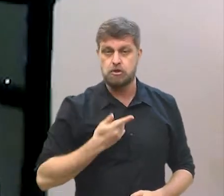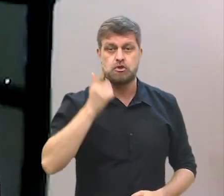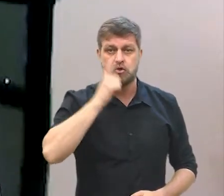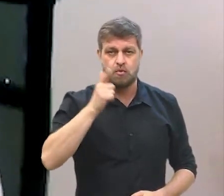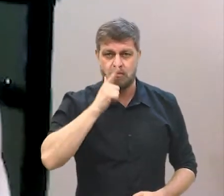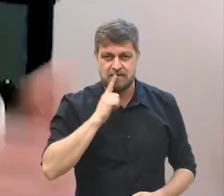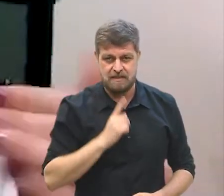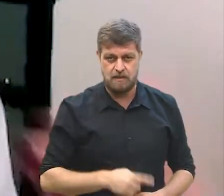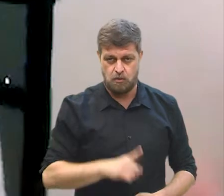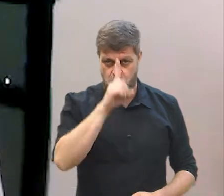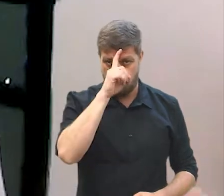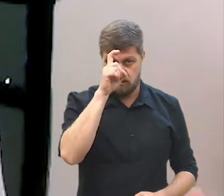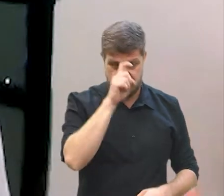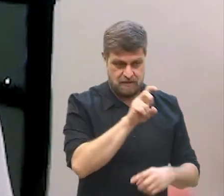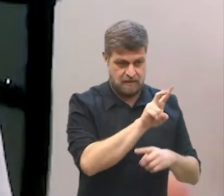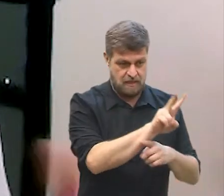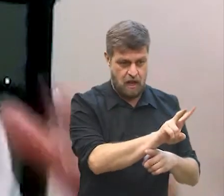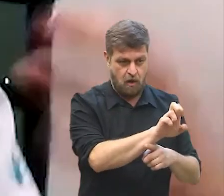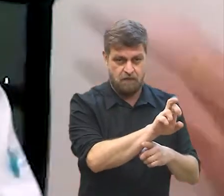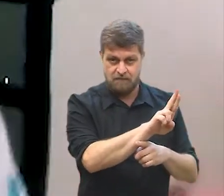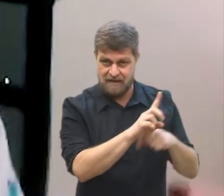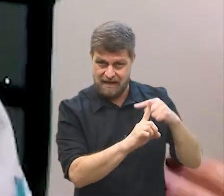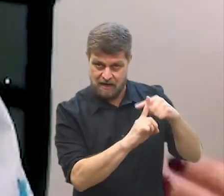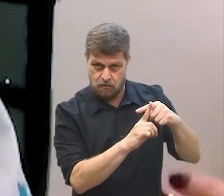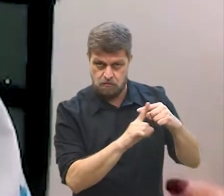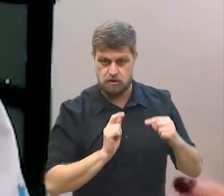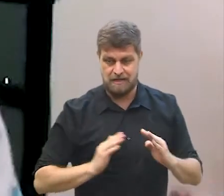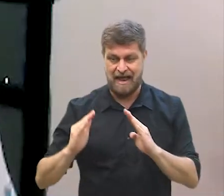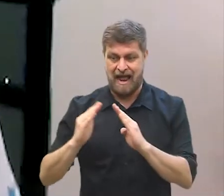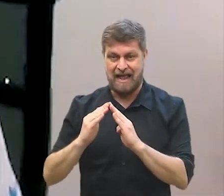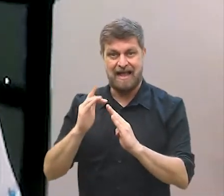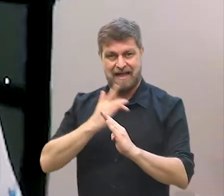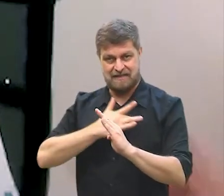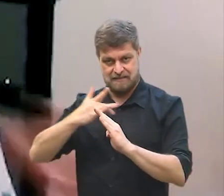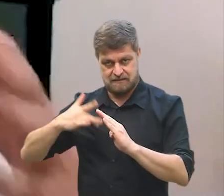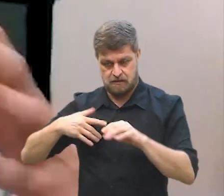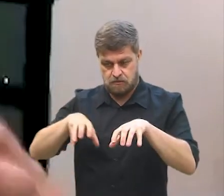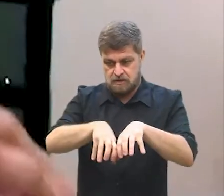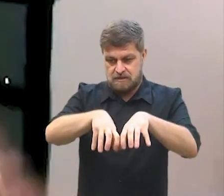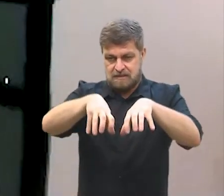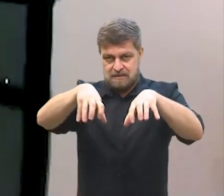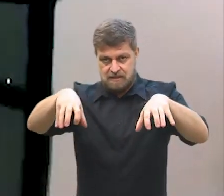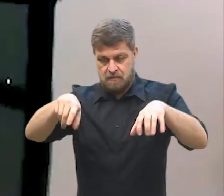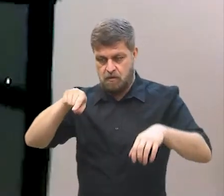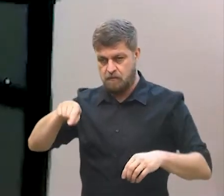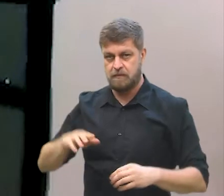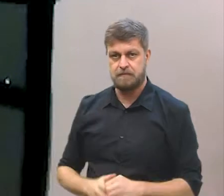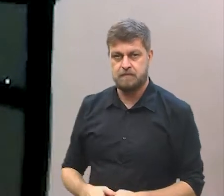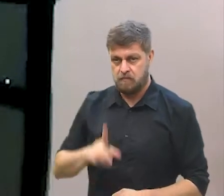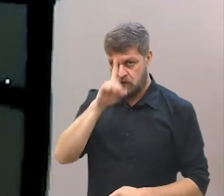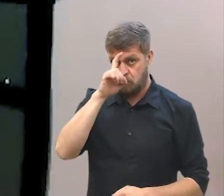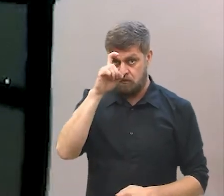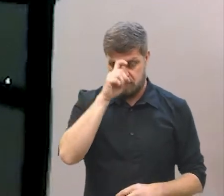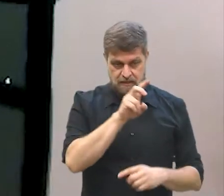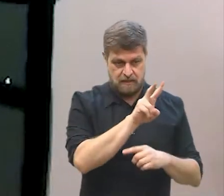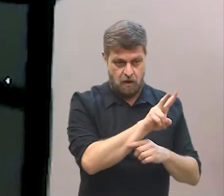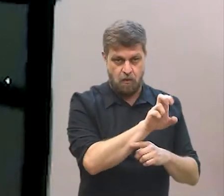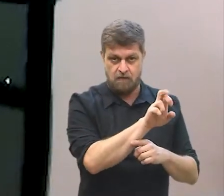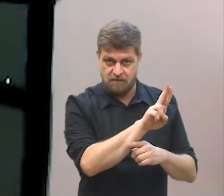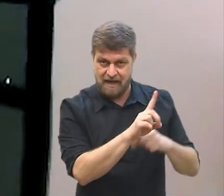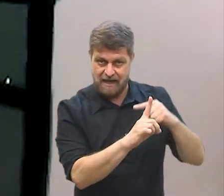Então, vocês aí fizeram uma estrutura separada? A maioria dos hospitais, inclusive São Paulo, dividiram alas,